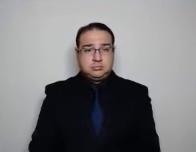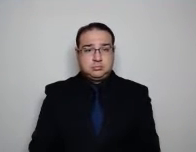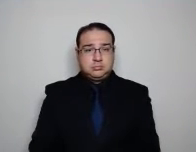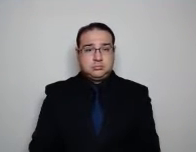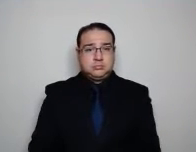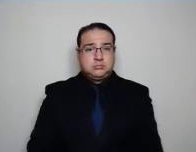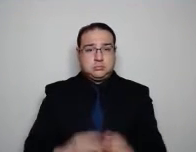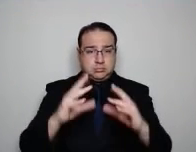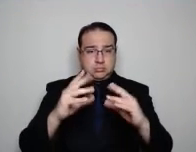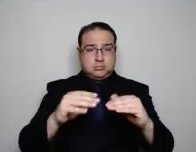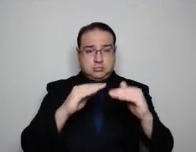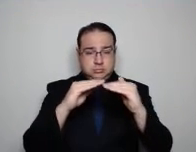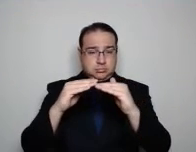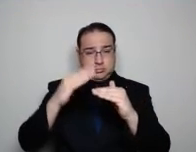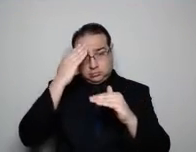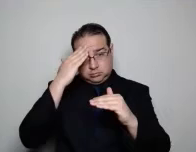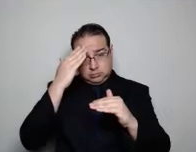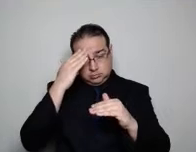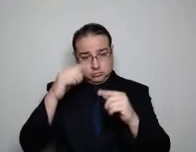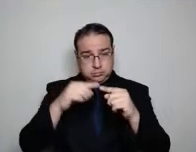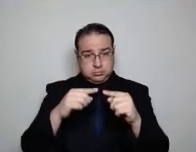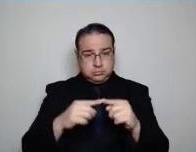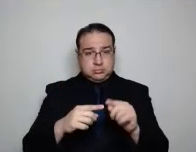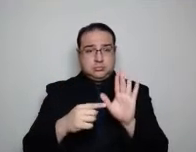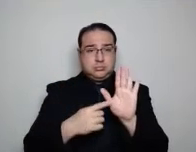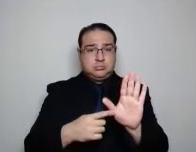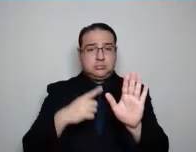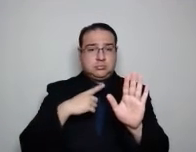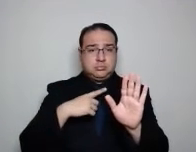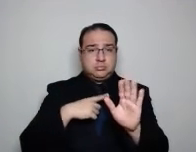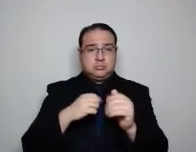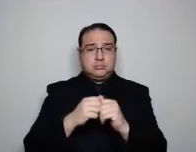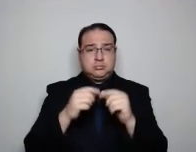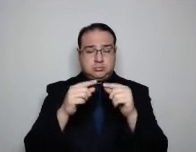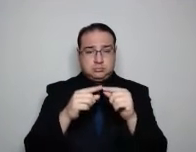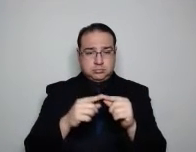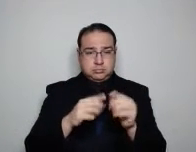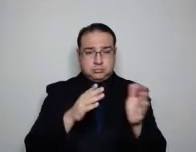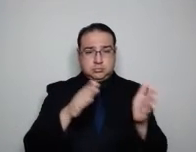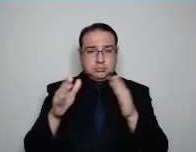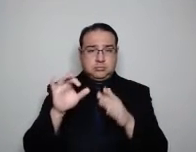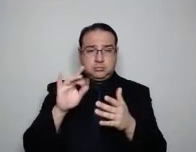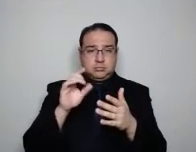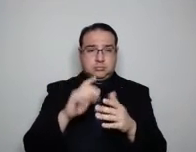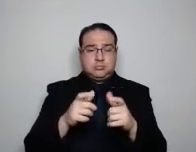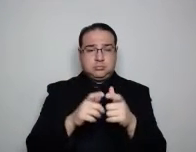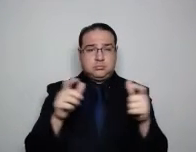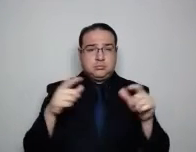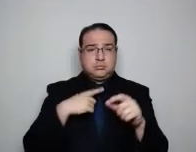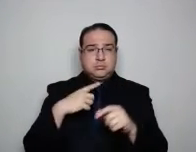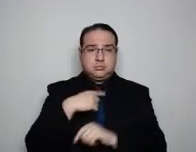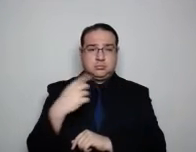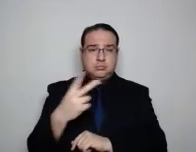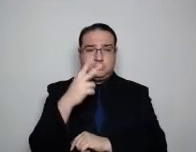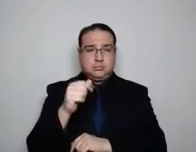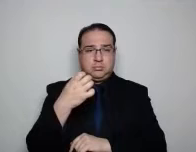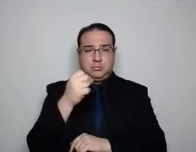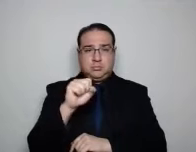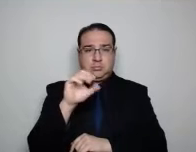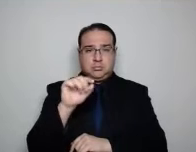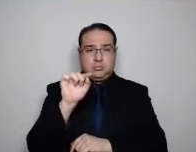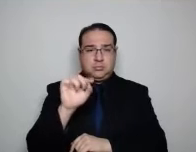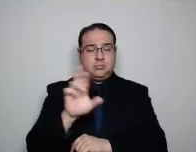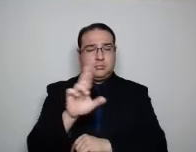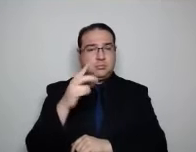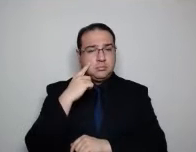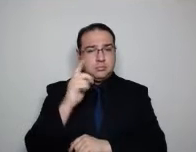conhece do agrado instrumento para, no metro galo, provida em parte apenas para majorar o valor da cota parte para R$ 80 mil, devendo ser